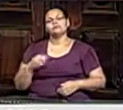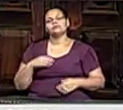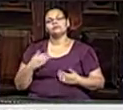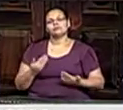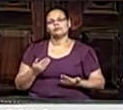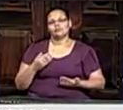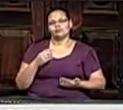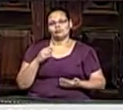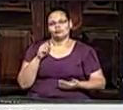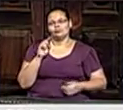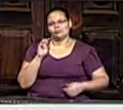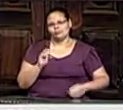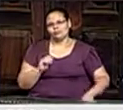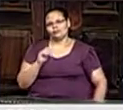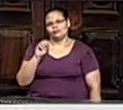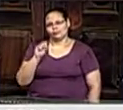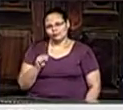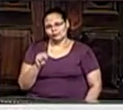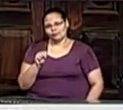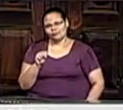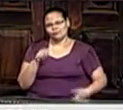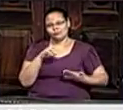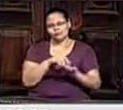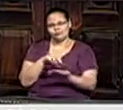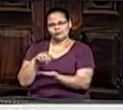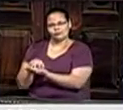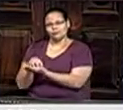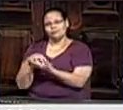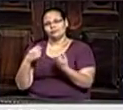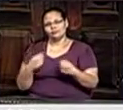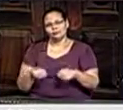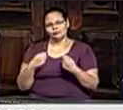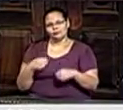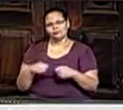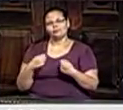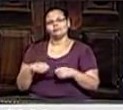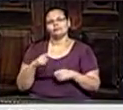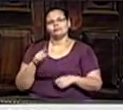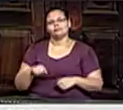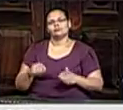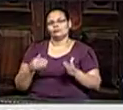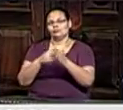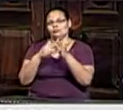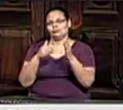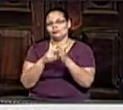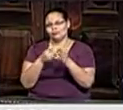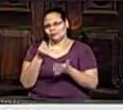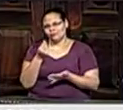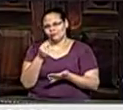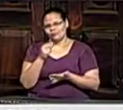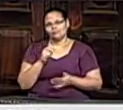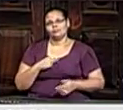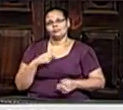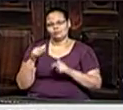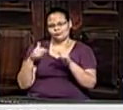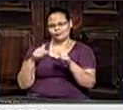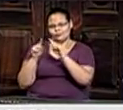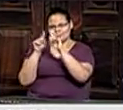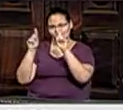com as organizações sociais têm que ser levados no limite total de gastos de pessoal do